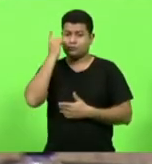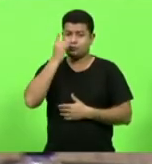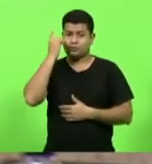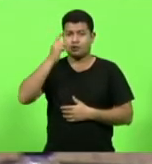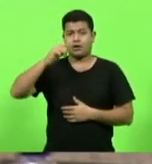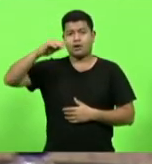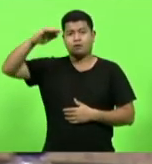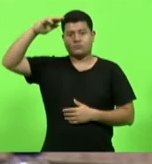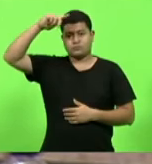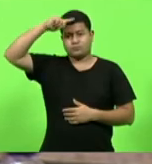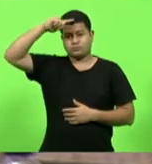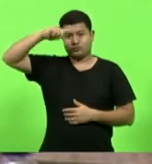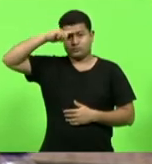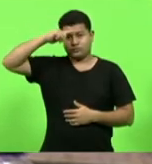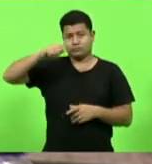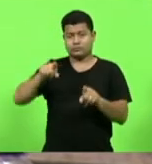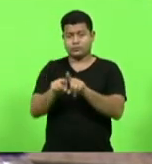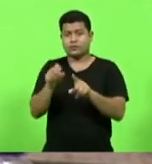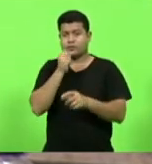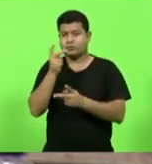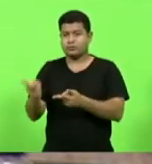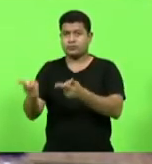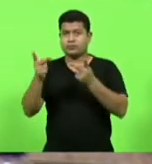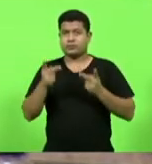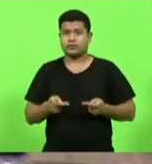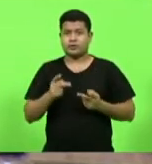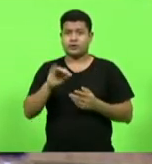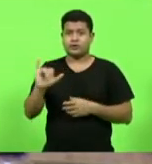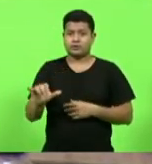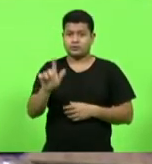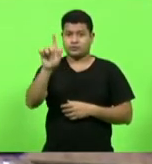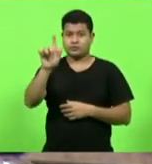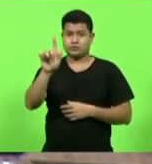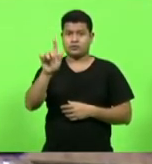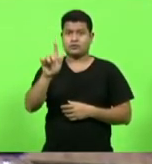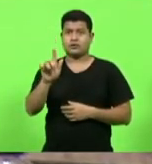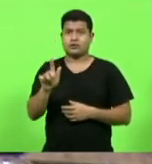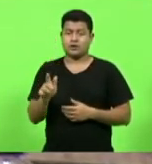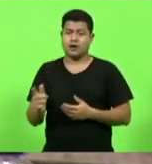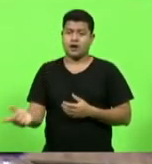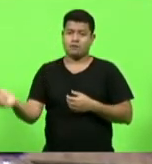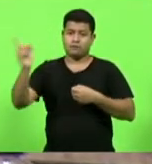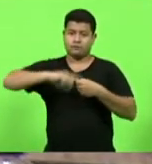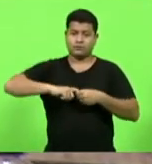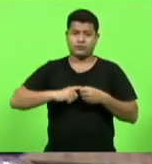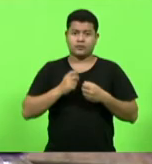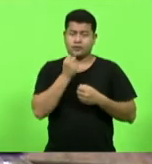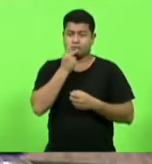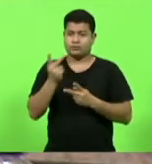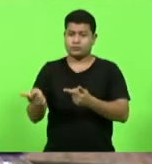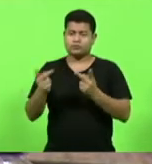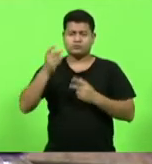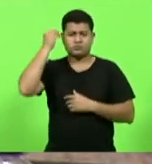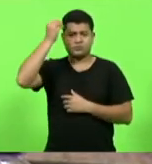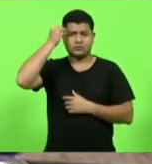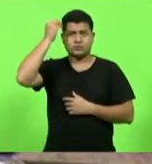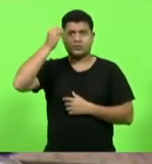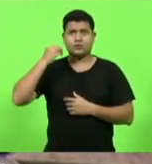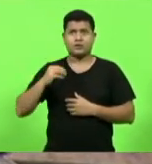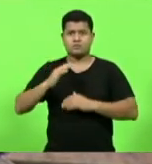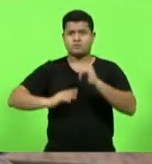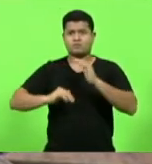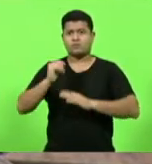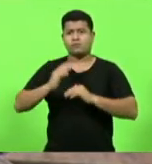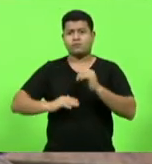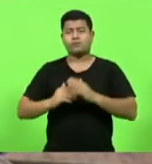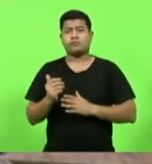Kuhlmann e dar boas-vindas ao deputado Júlio Garcia. Seja bem-vindo com sua experiência, com sua atuação, que certamente